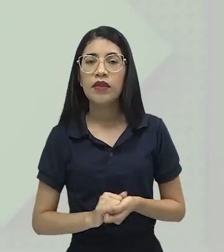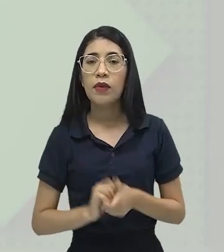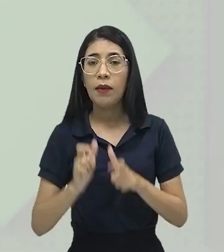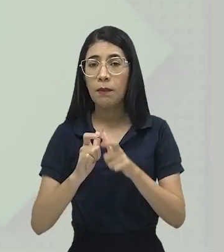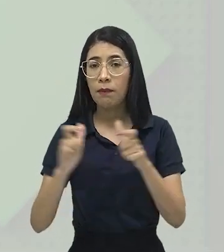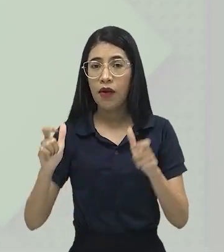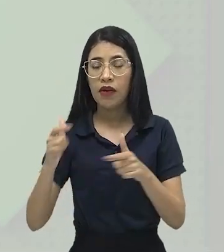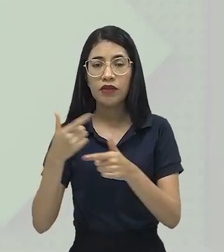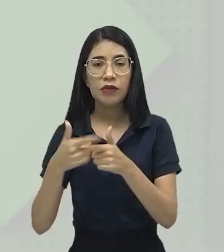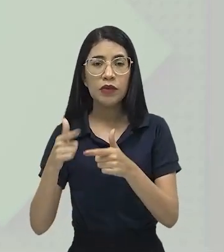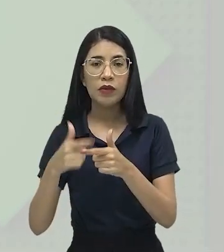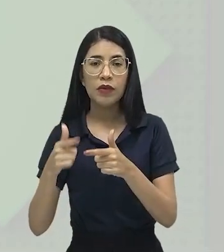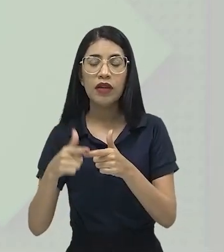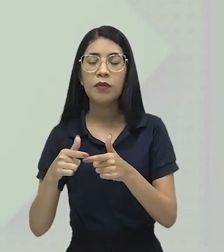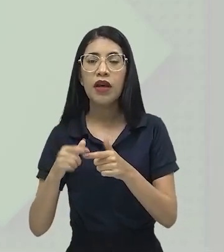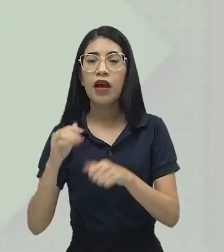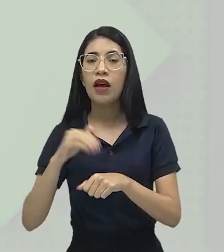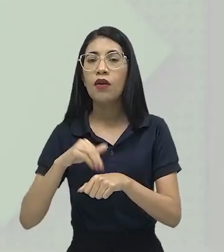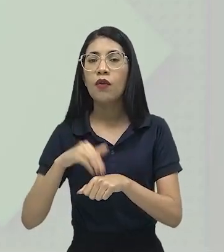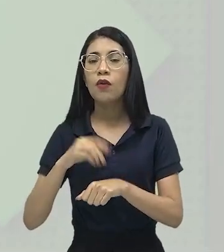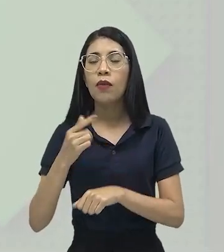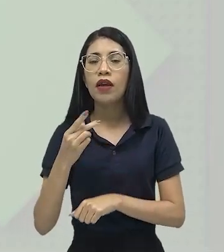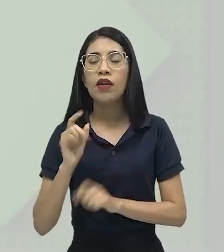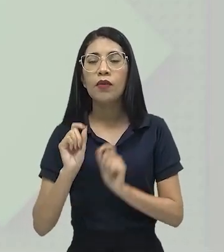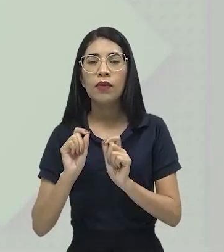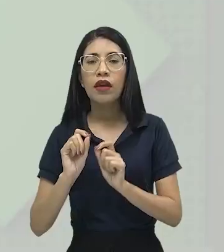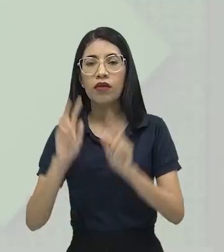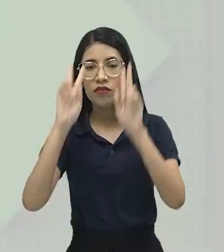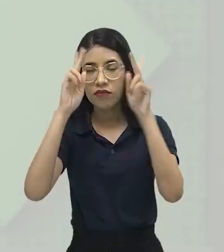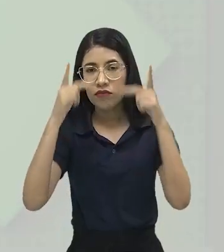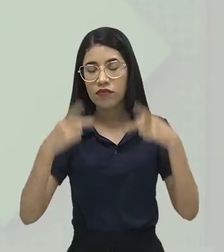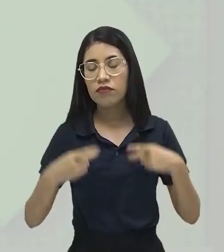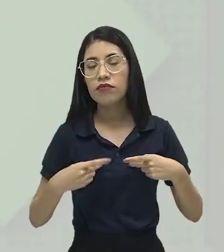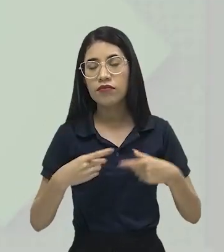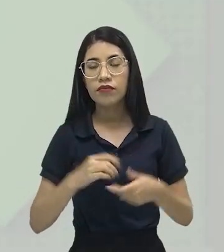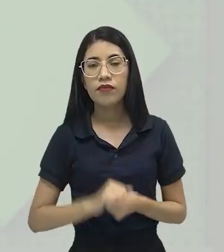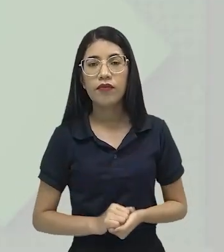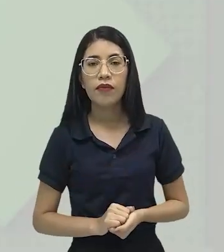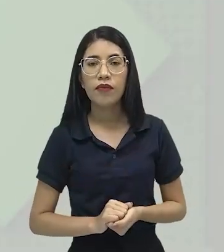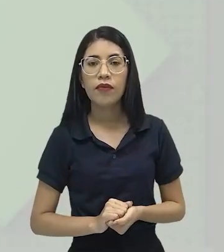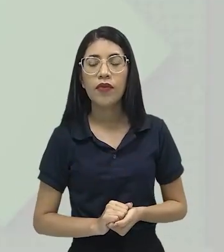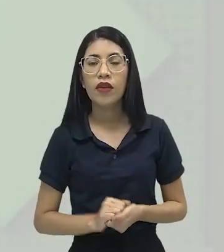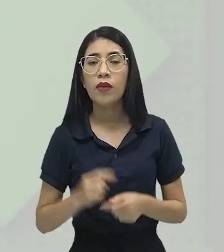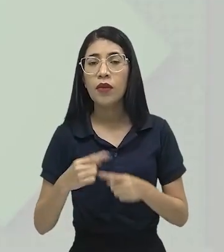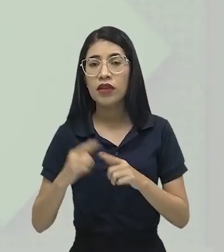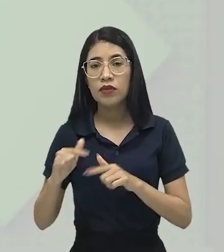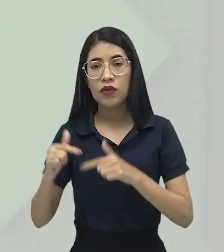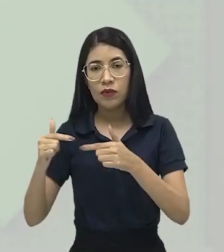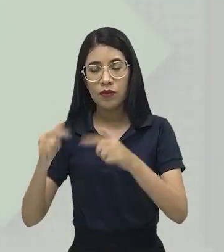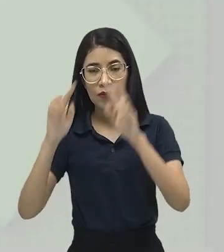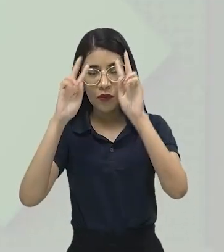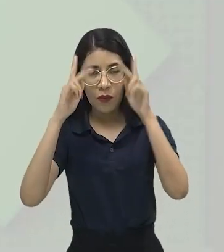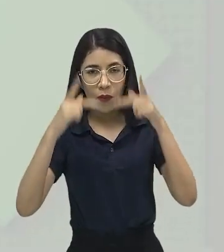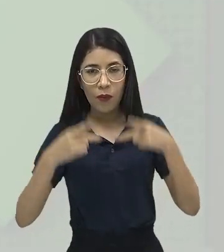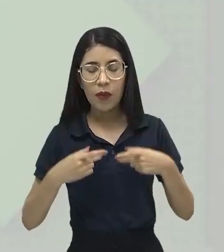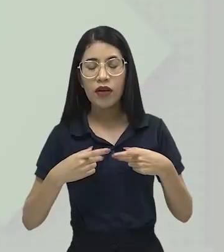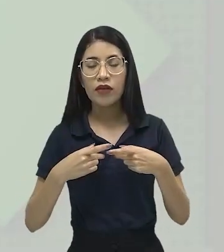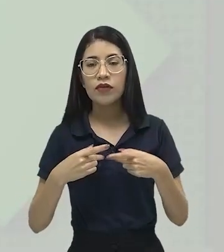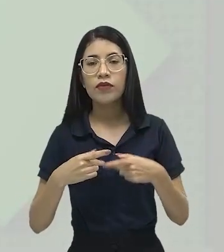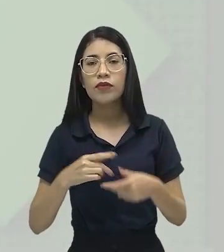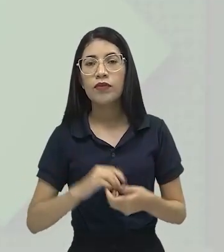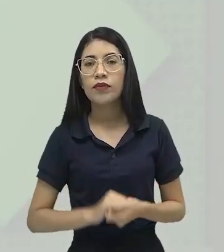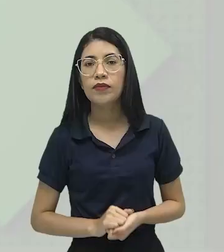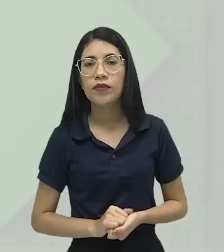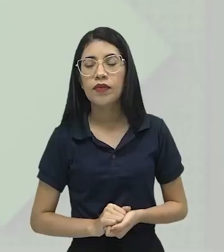de tudo isso, o grande culpado é o ser humano, né? São as atividades humanas, são as ações